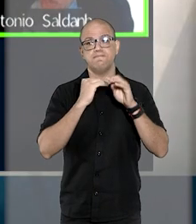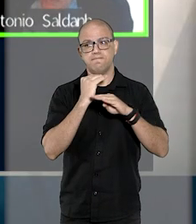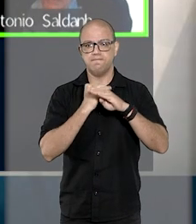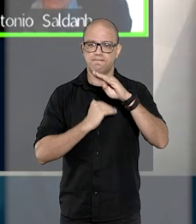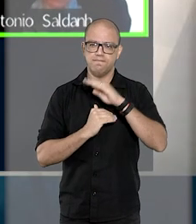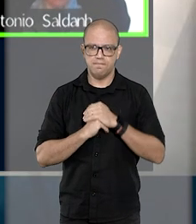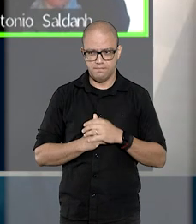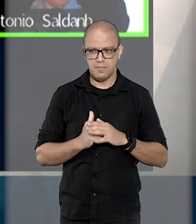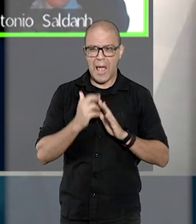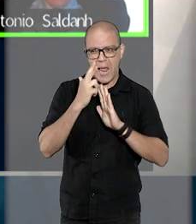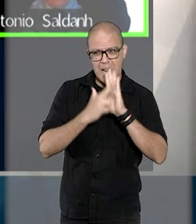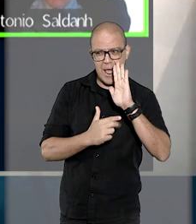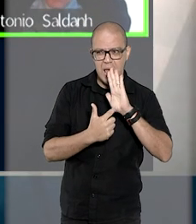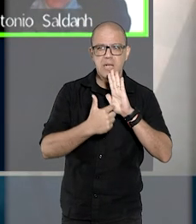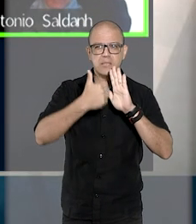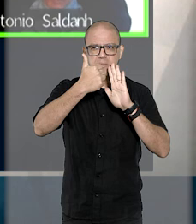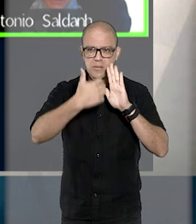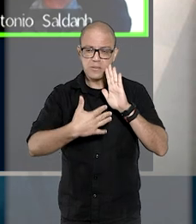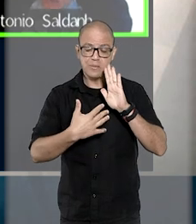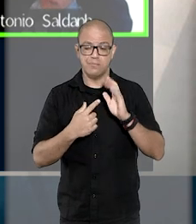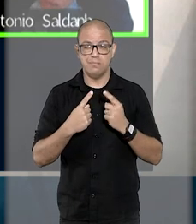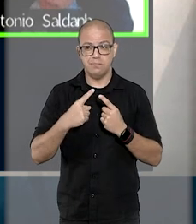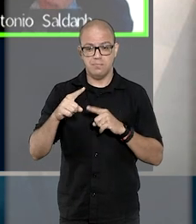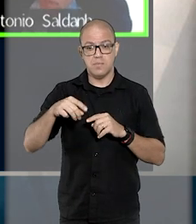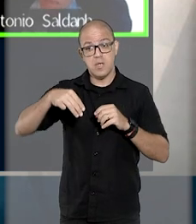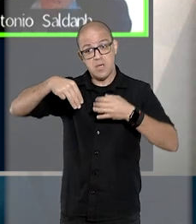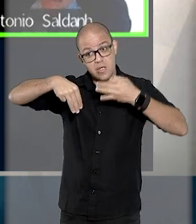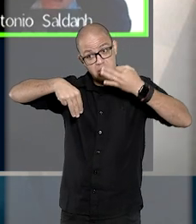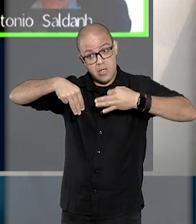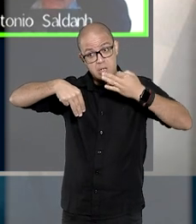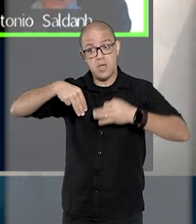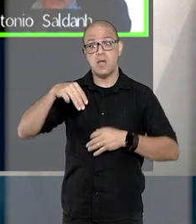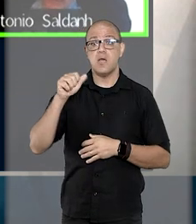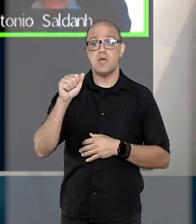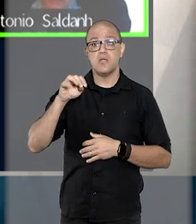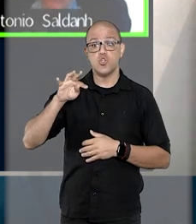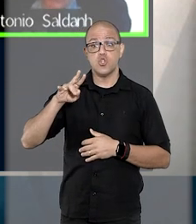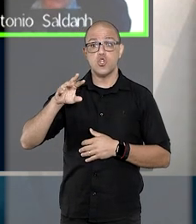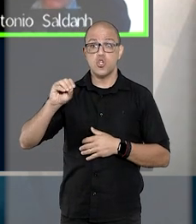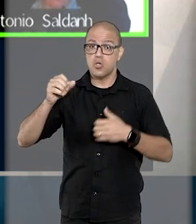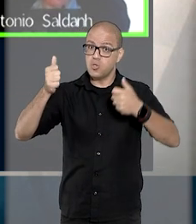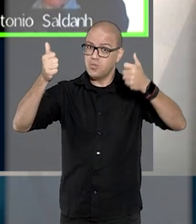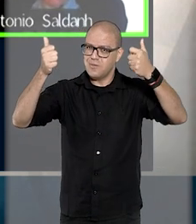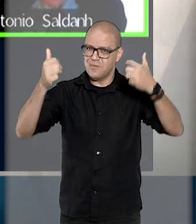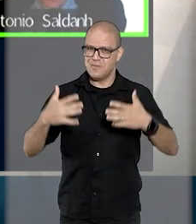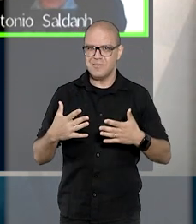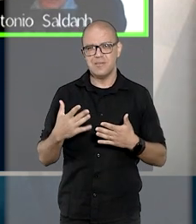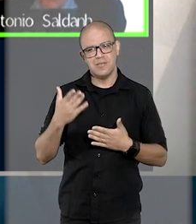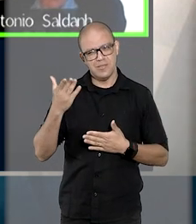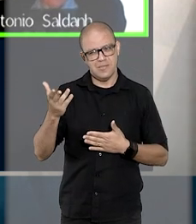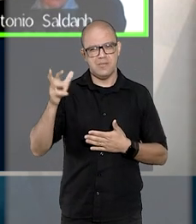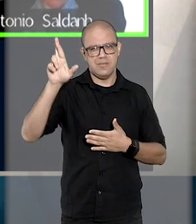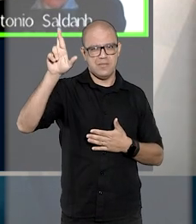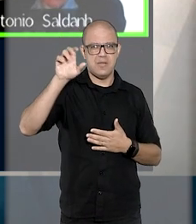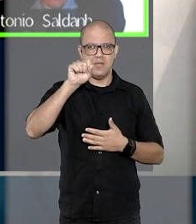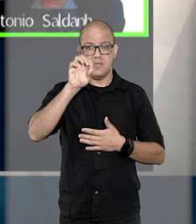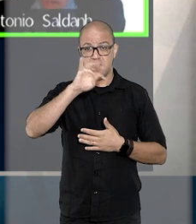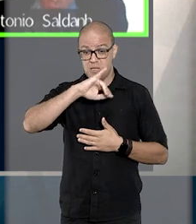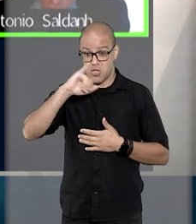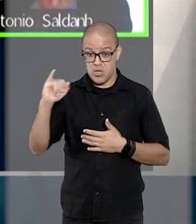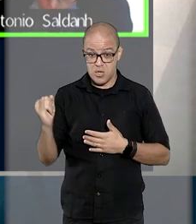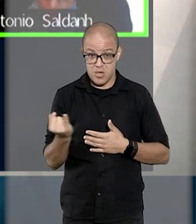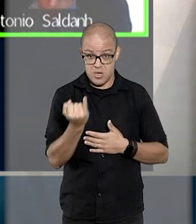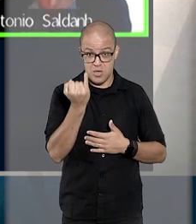relator do recurso representativo da controvérsia, ministro Antônio Saldanha Palheiro, explicou que para a jurisprudência do STJ, o